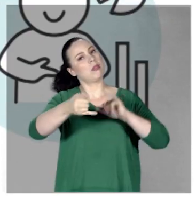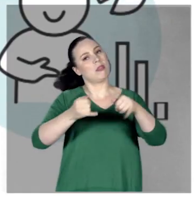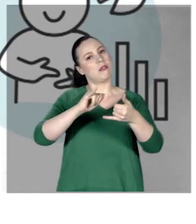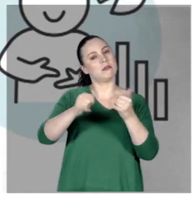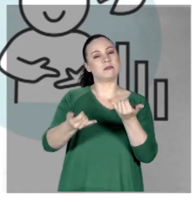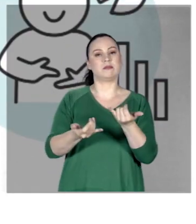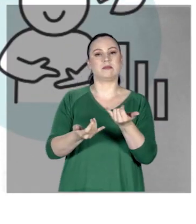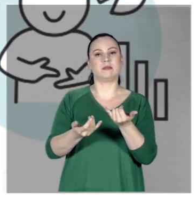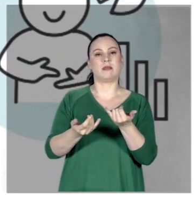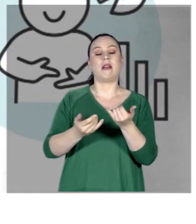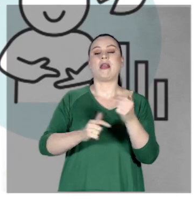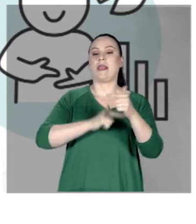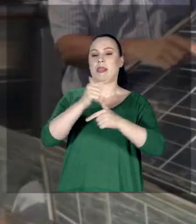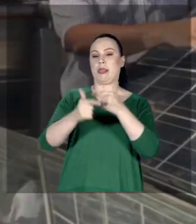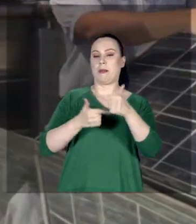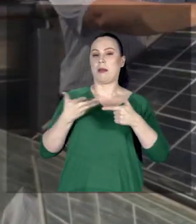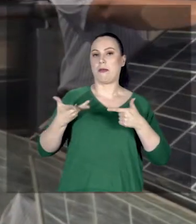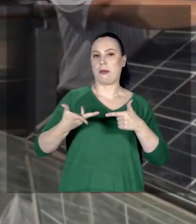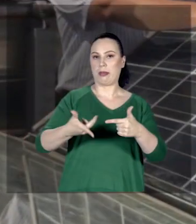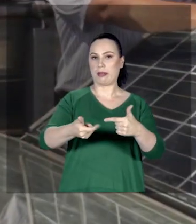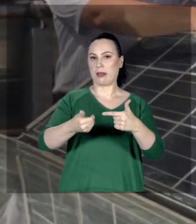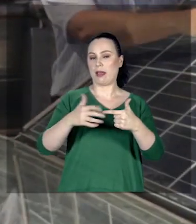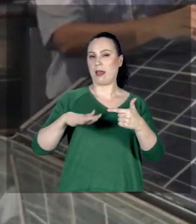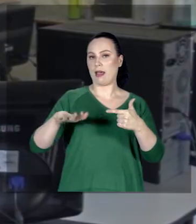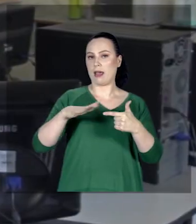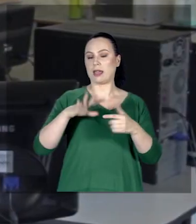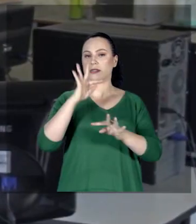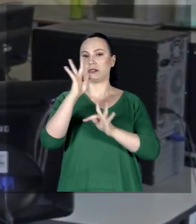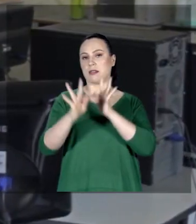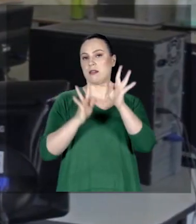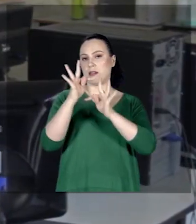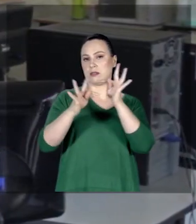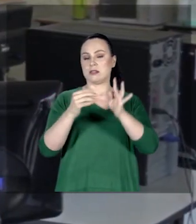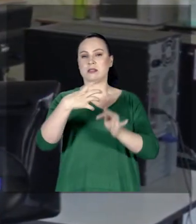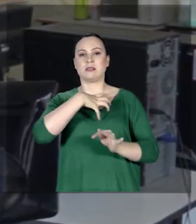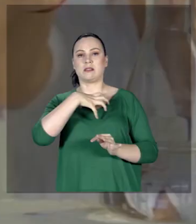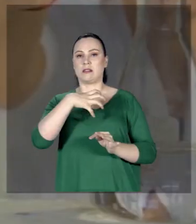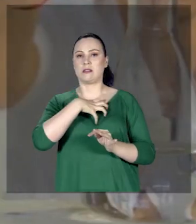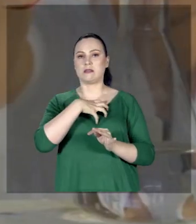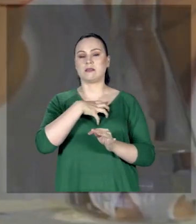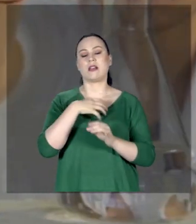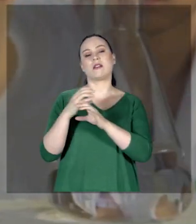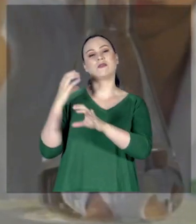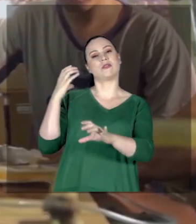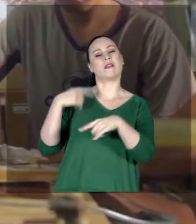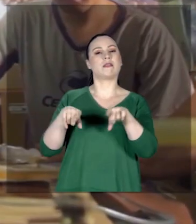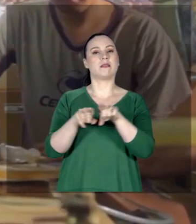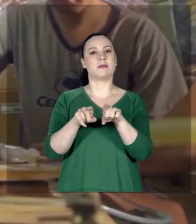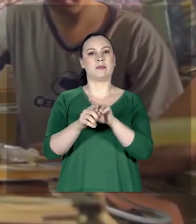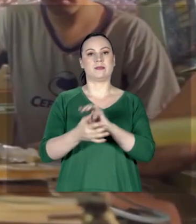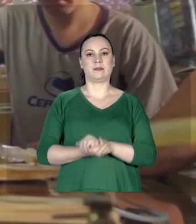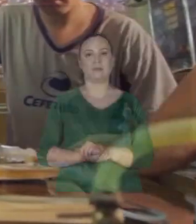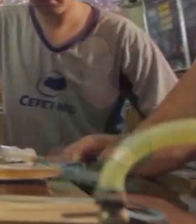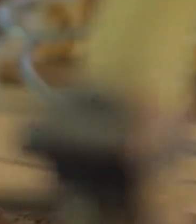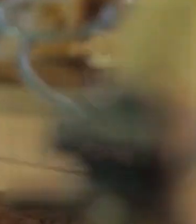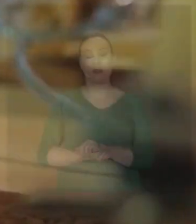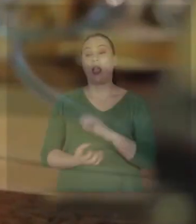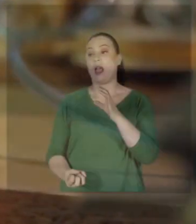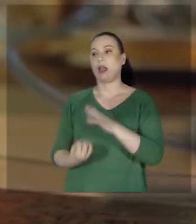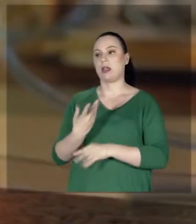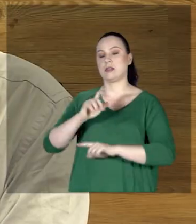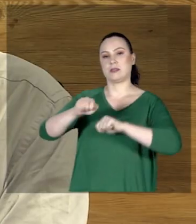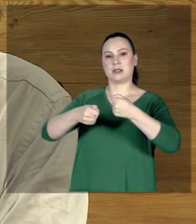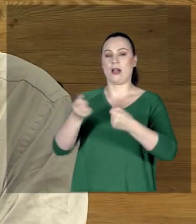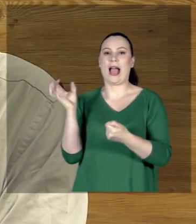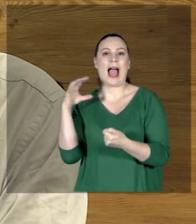melhores oportunidades, com empregos qualificados em áreas como tecnologia, ciência e engenharia. A